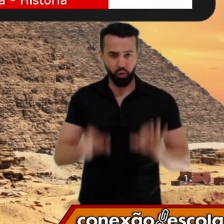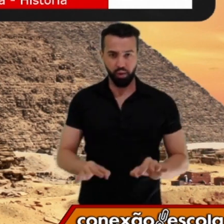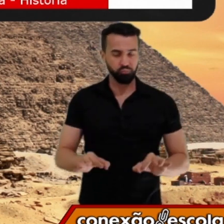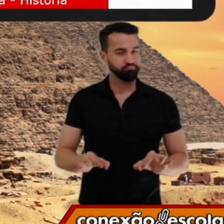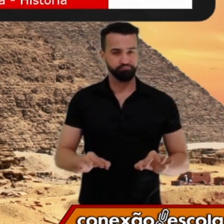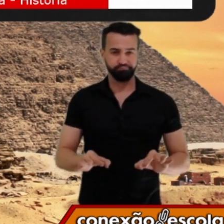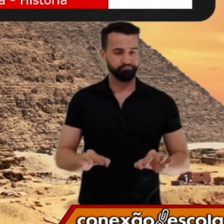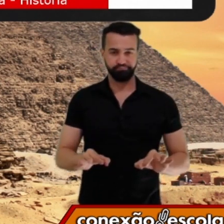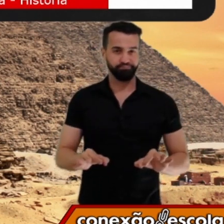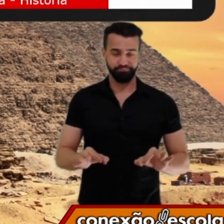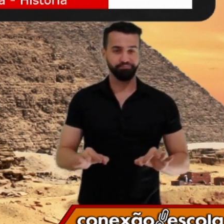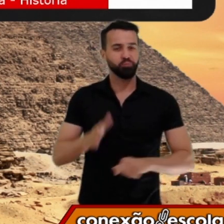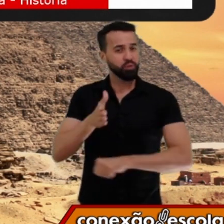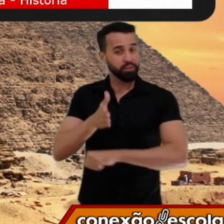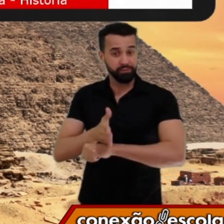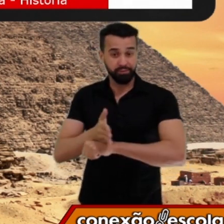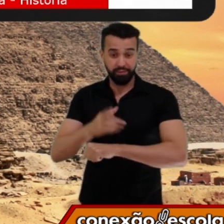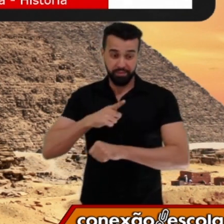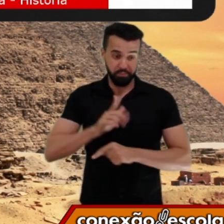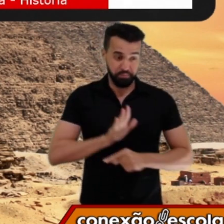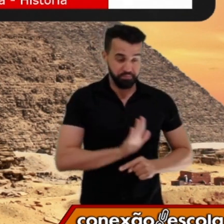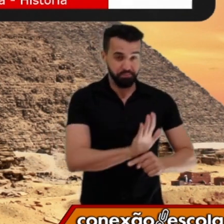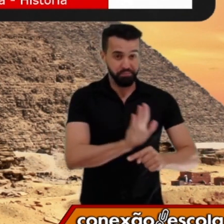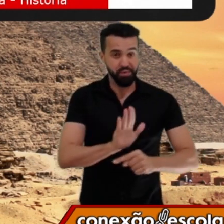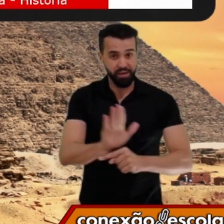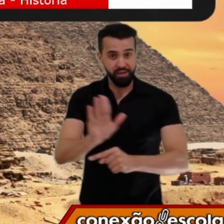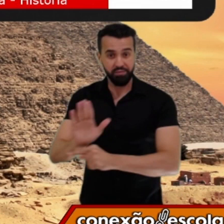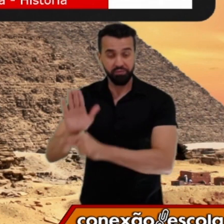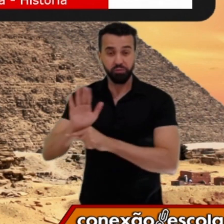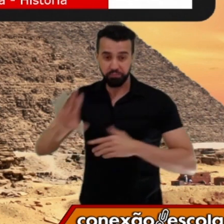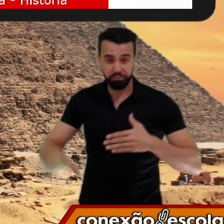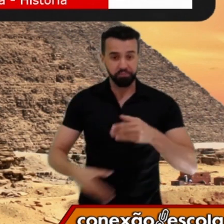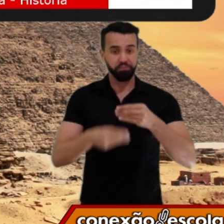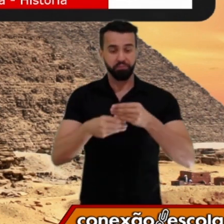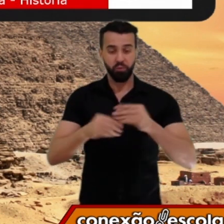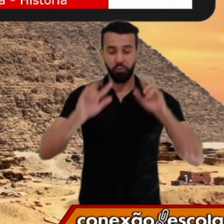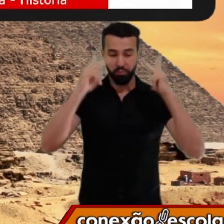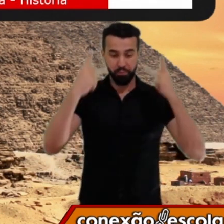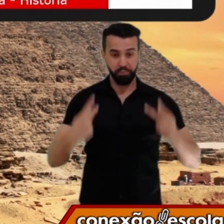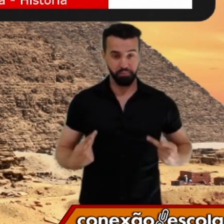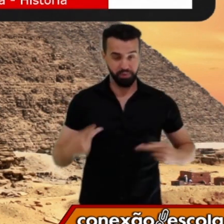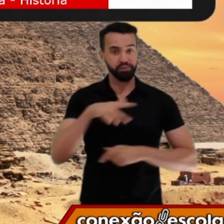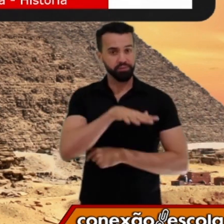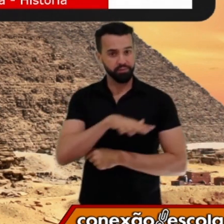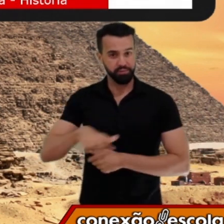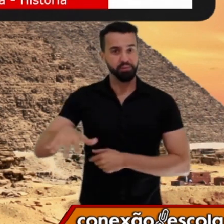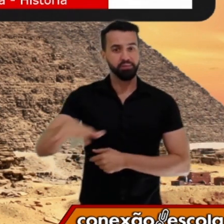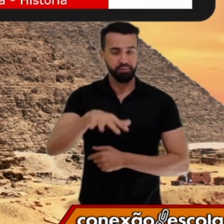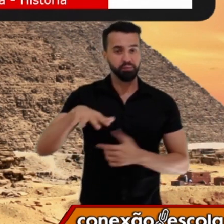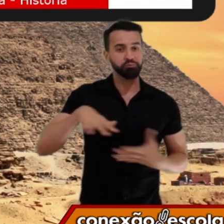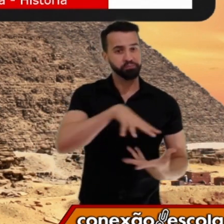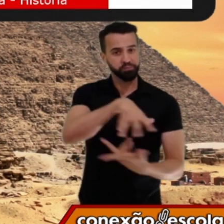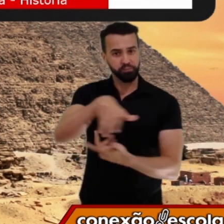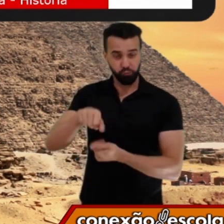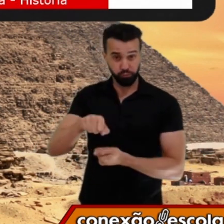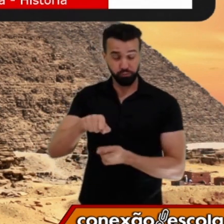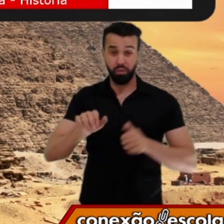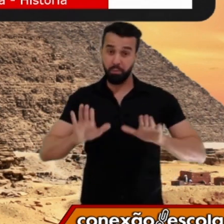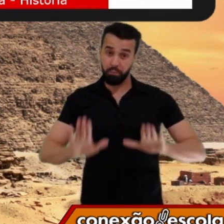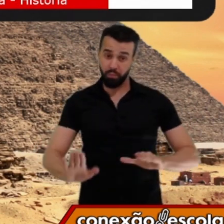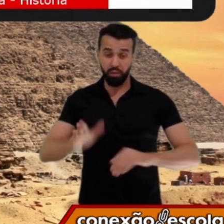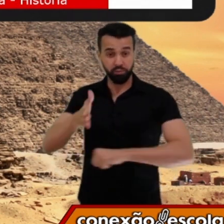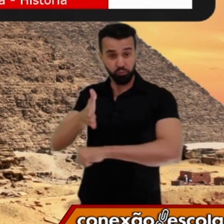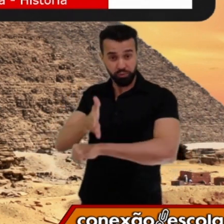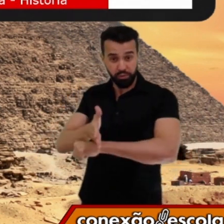produziu muitos benefícios para a humanidade. Mas podemos dizer que, juntamente com essa ideia de modernidade e